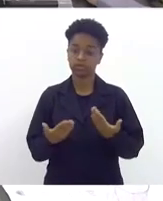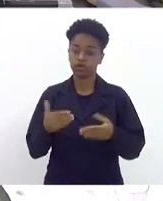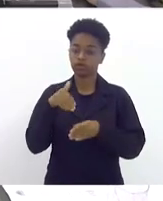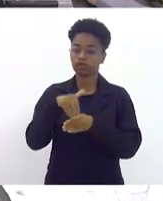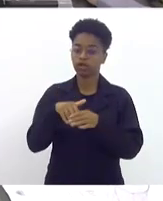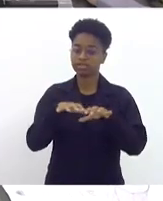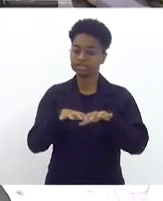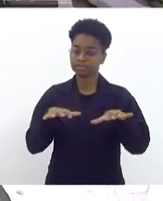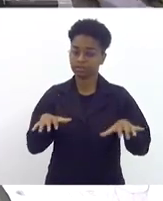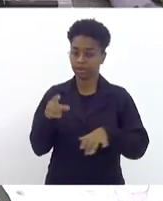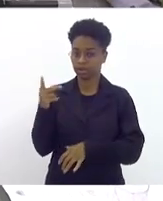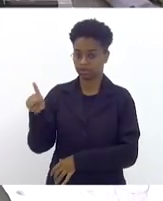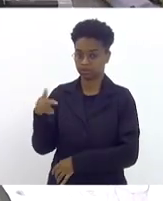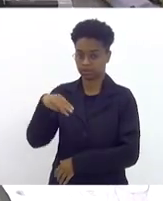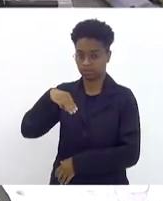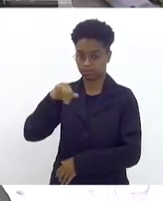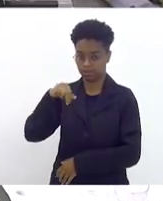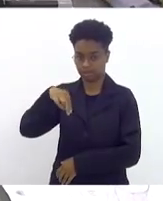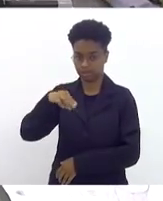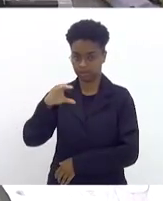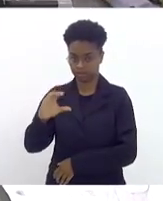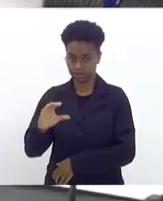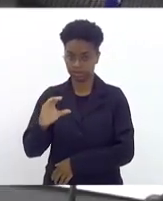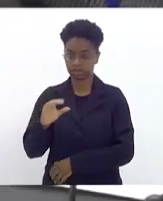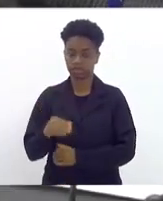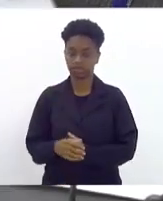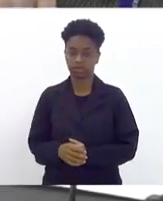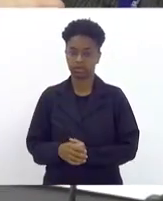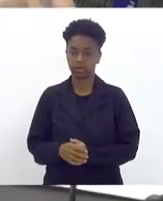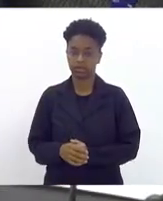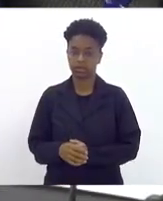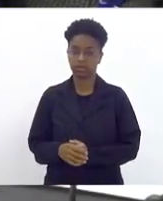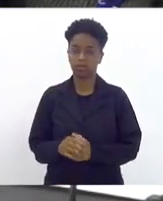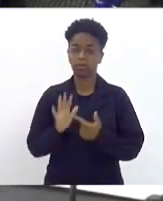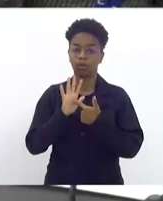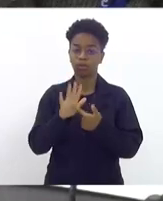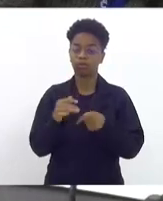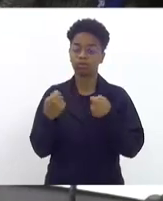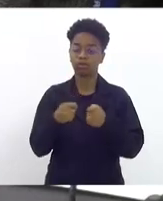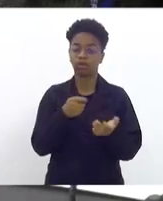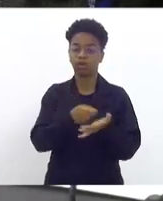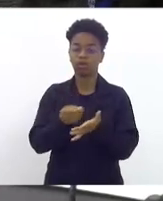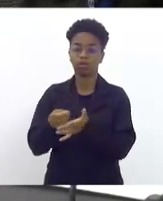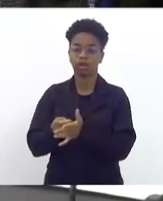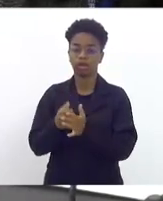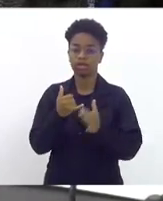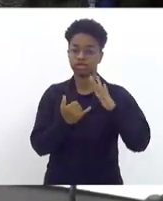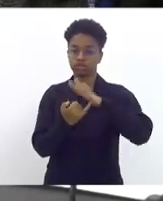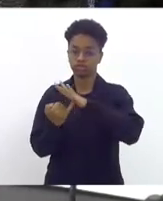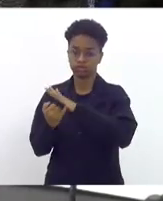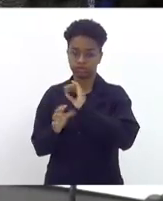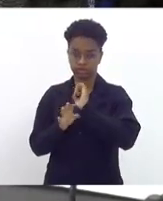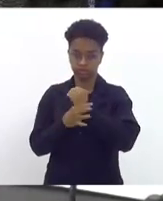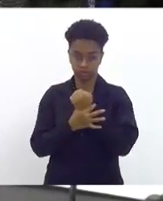voto em separado o deputado mink prevê obrigações ao Instituto de segurança e